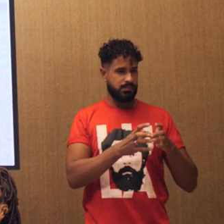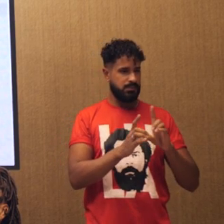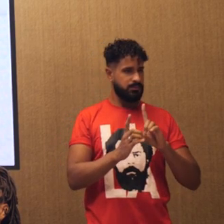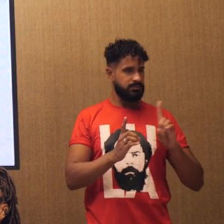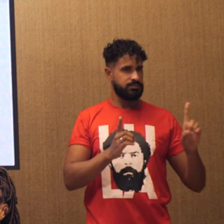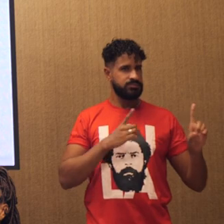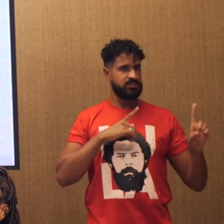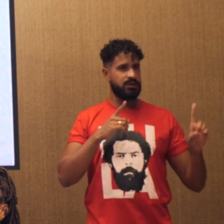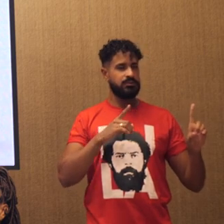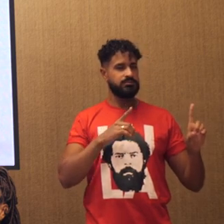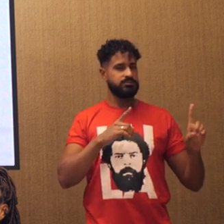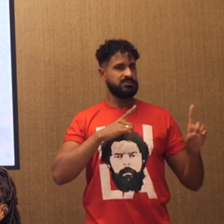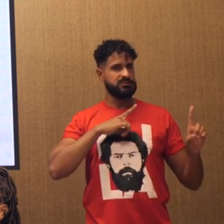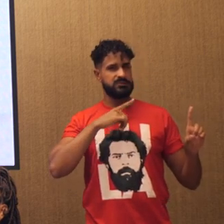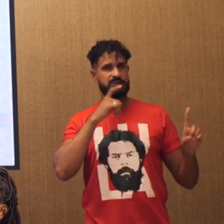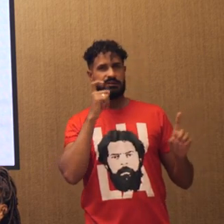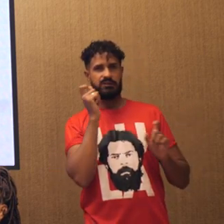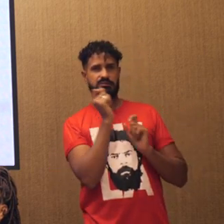tinha todos esses defeitos.